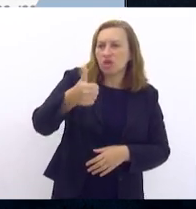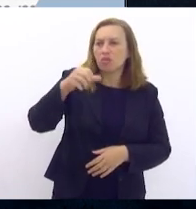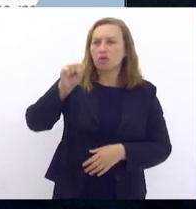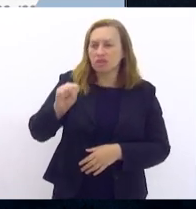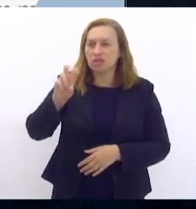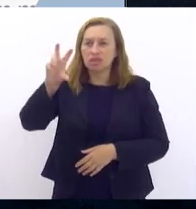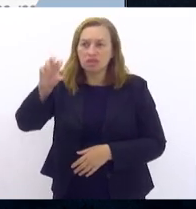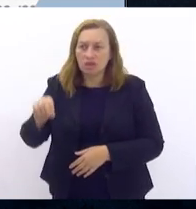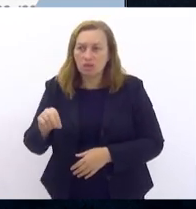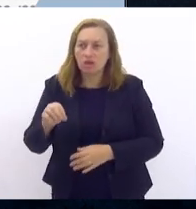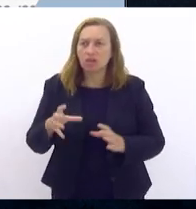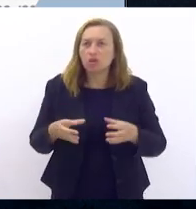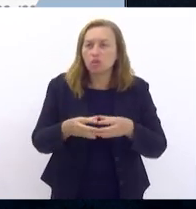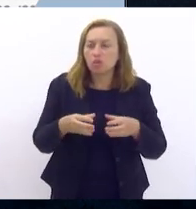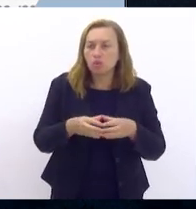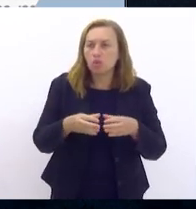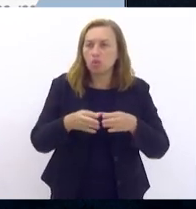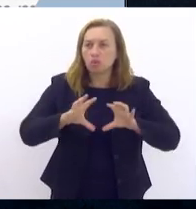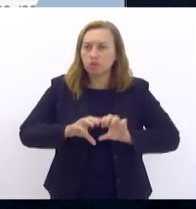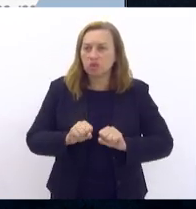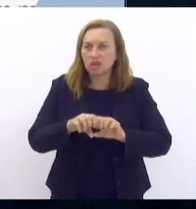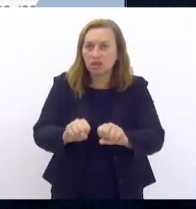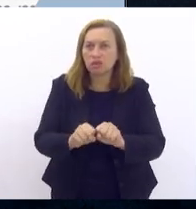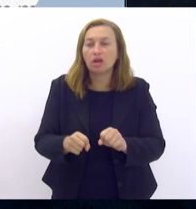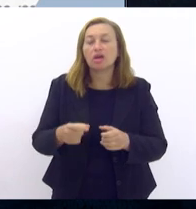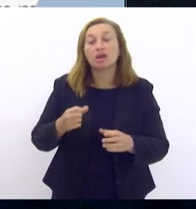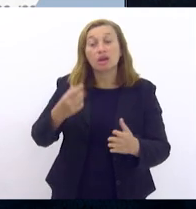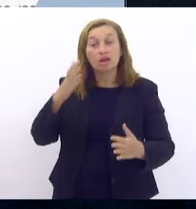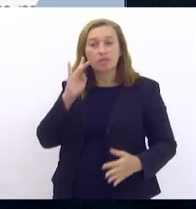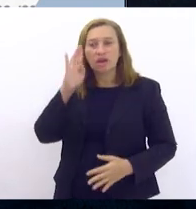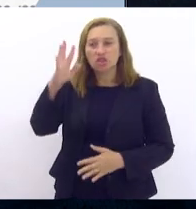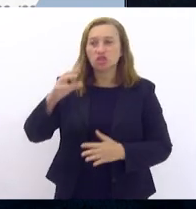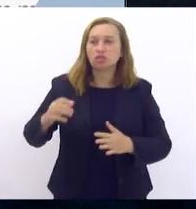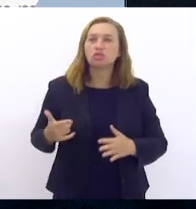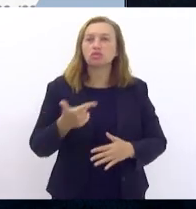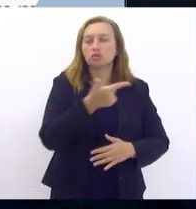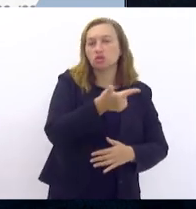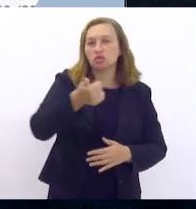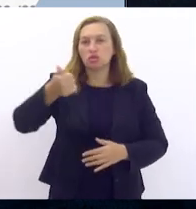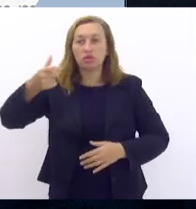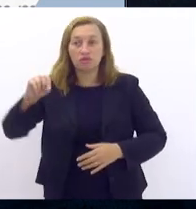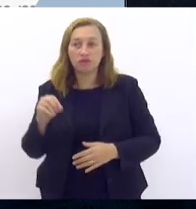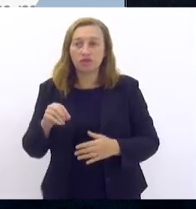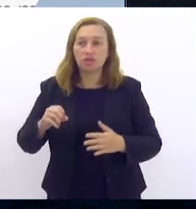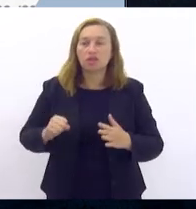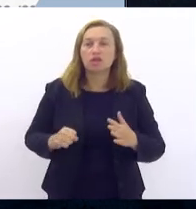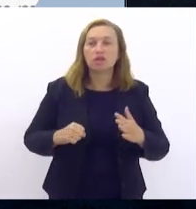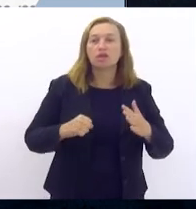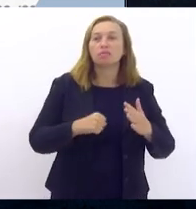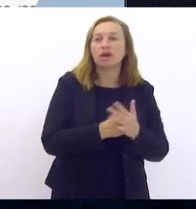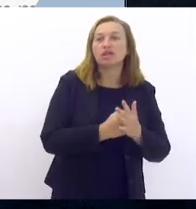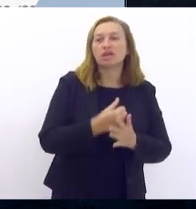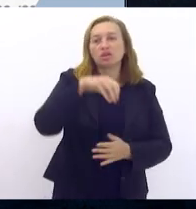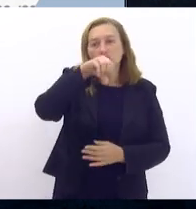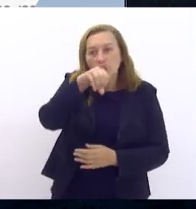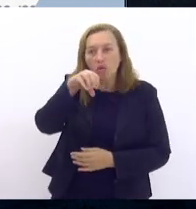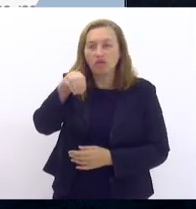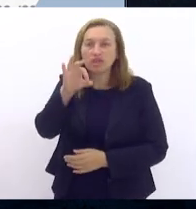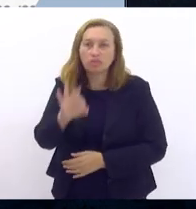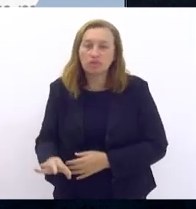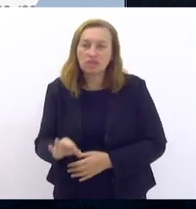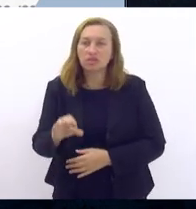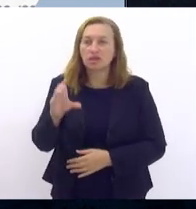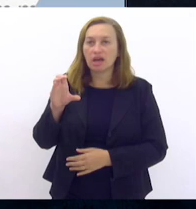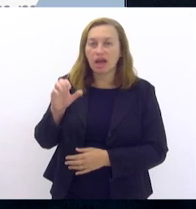cooperativas imagine isso em 2020 sendo impactado por 90% de fechamento O Carlos